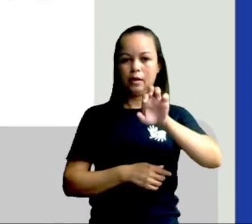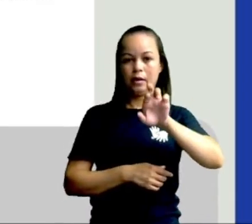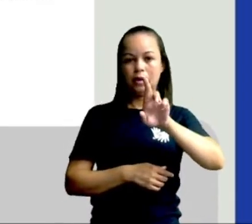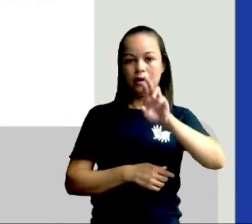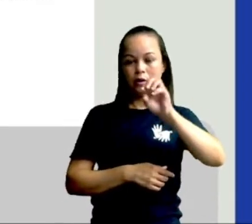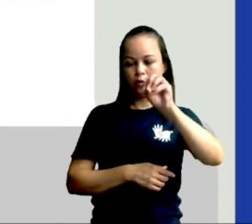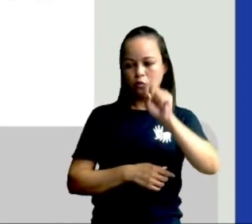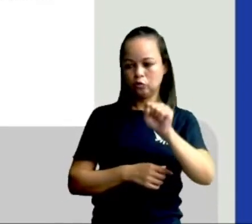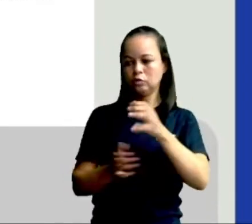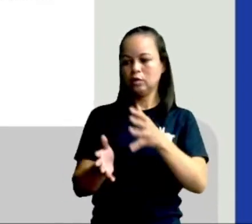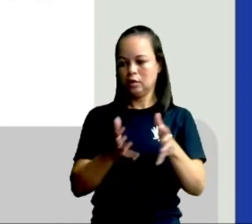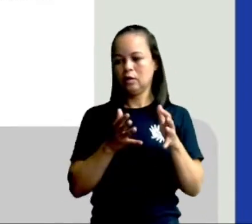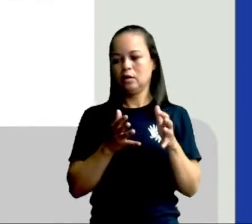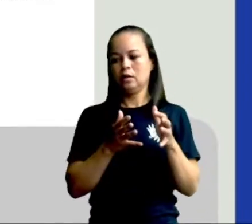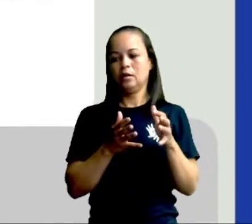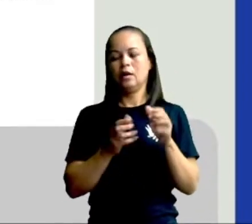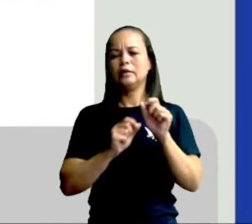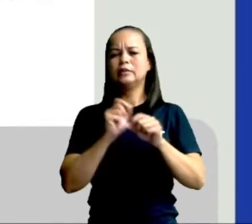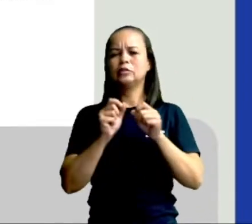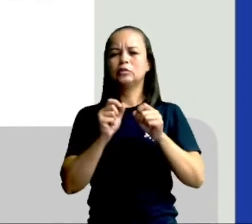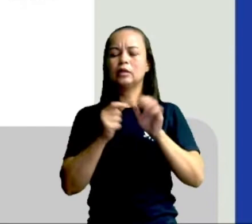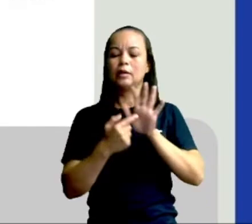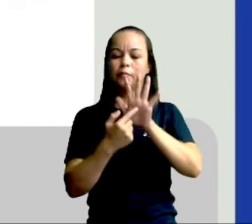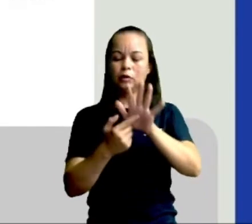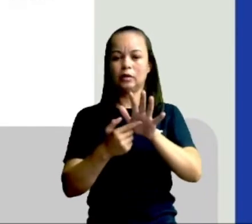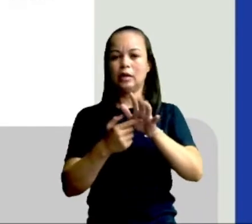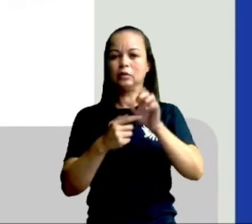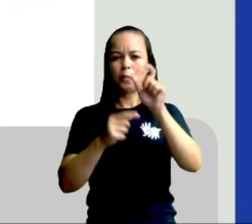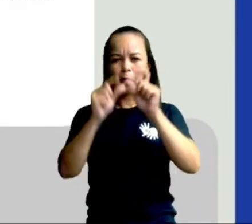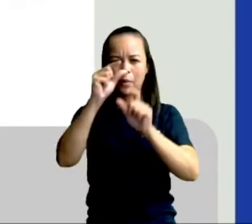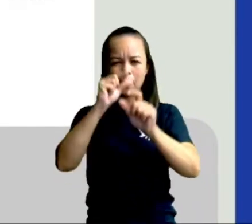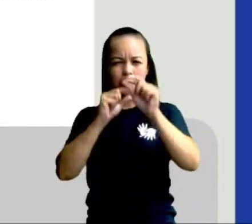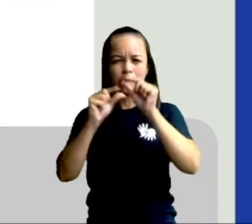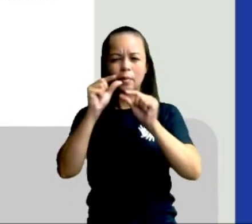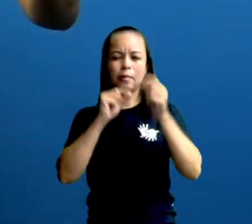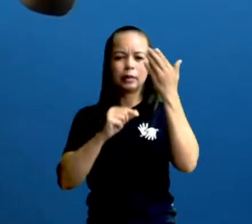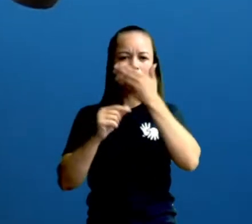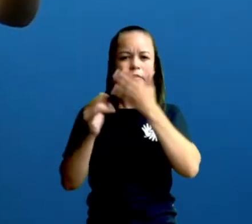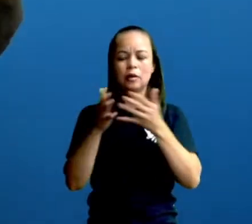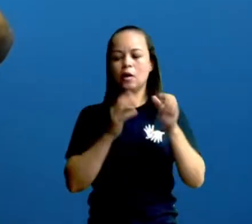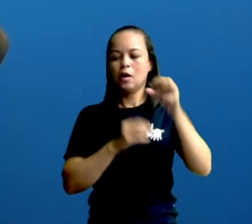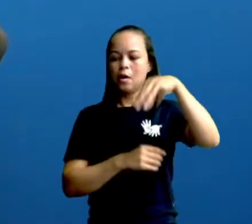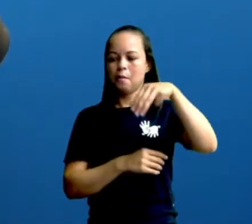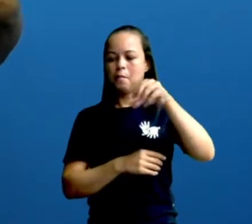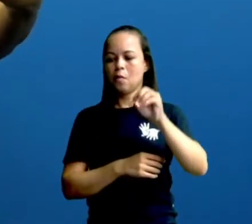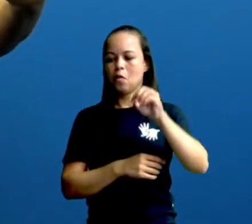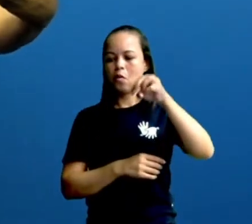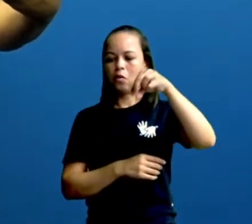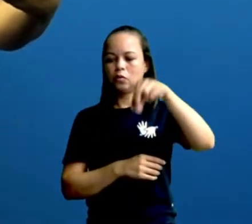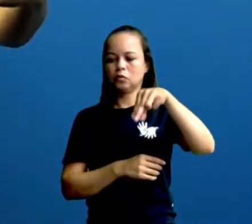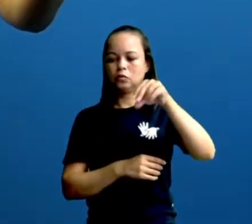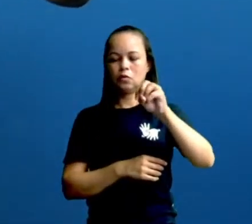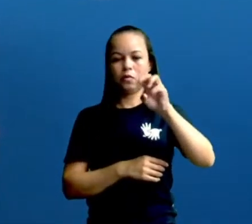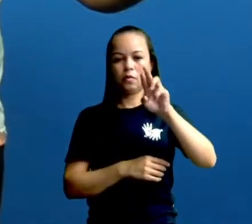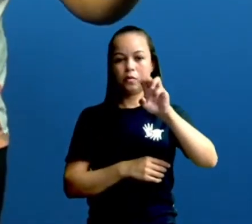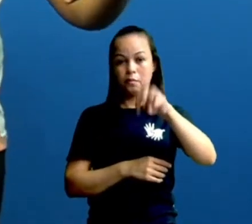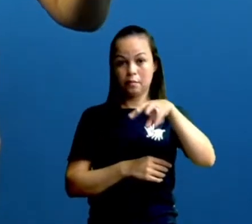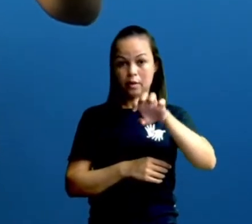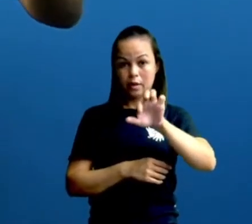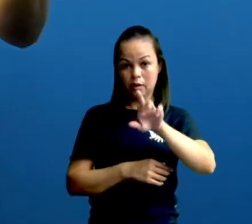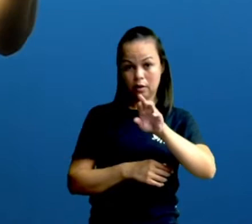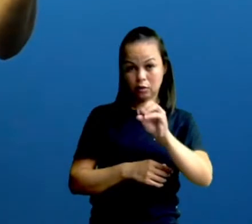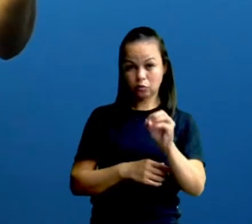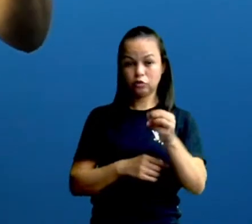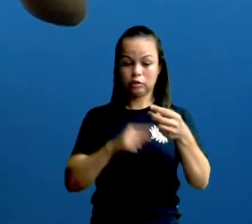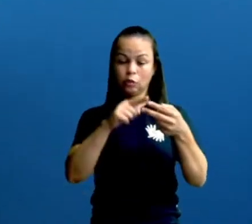são formados por moléculas menores, denominados de monômeros. Então, guarda essa palavrinha, polímeros e monômeros. Então, os monômeros,